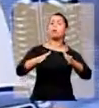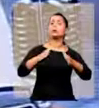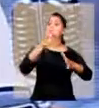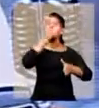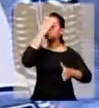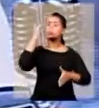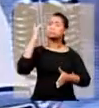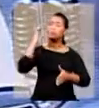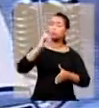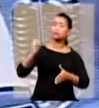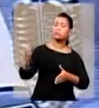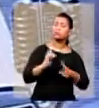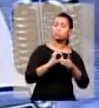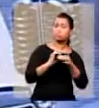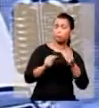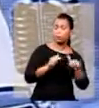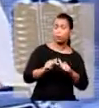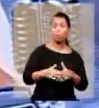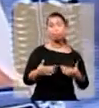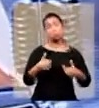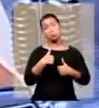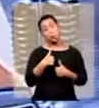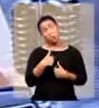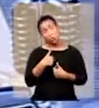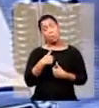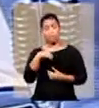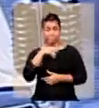particularmente, não entendo que